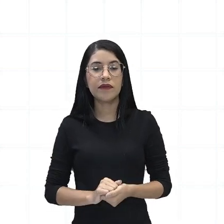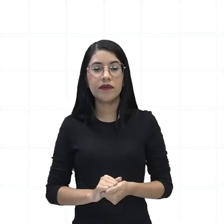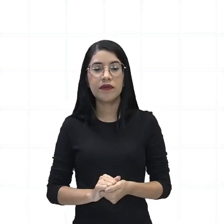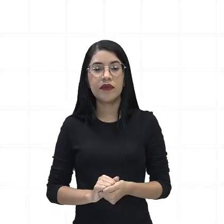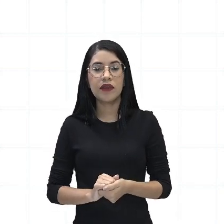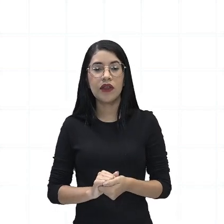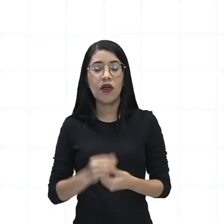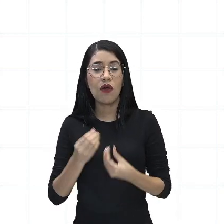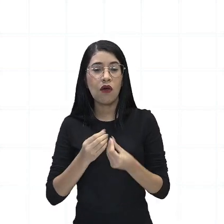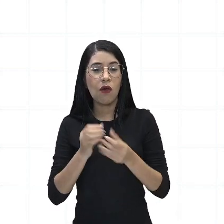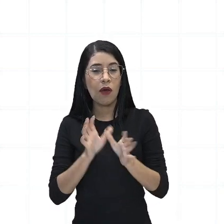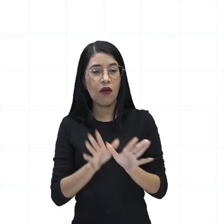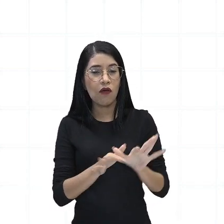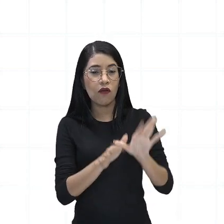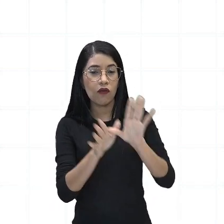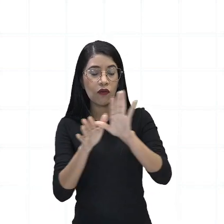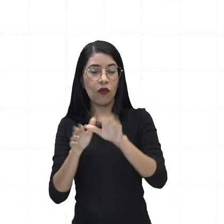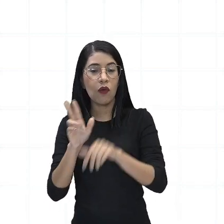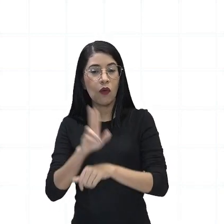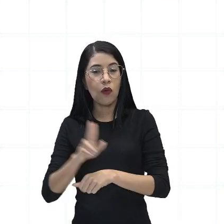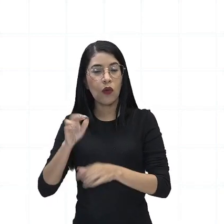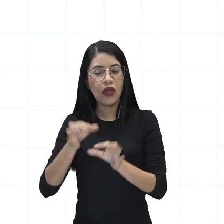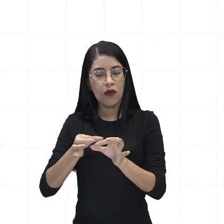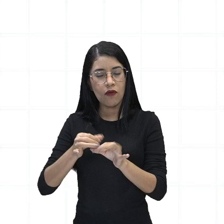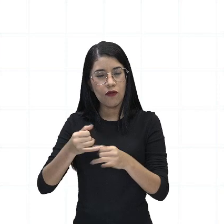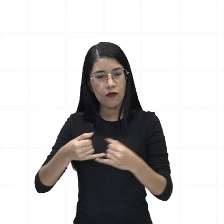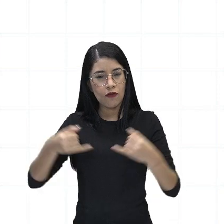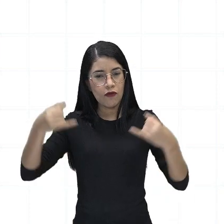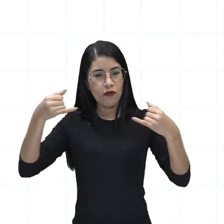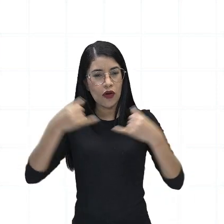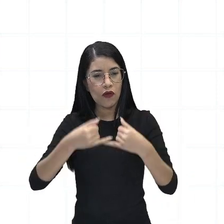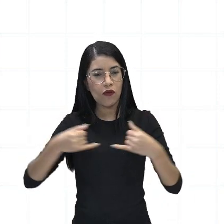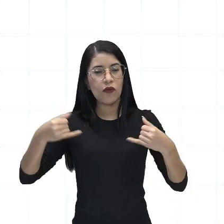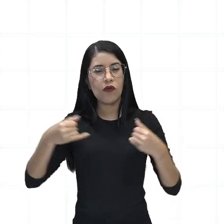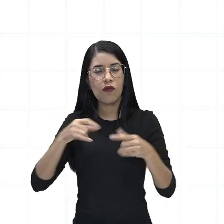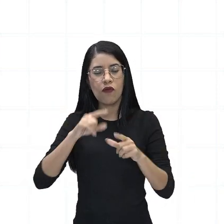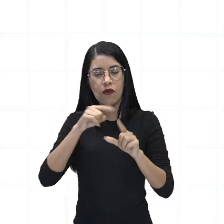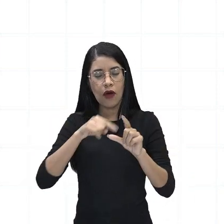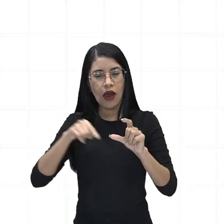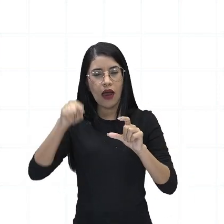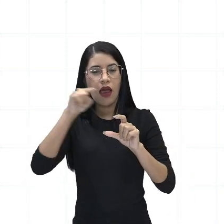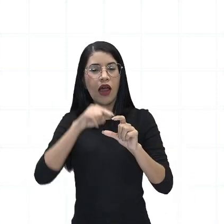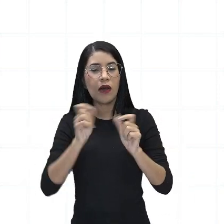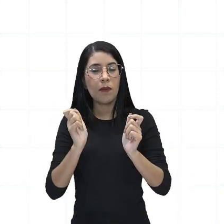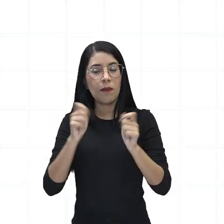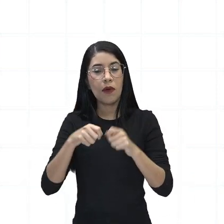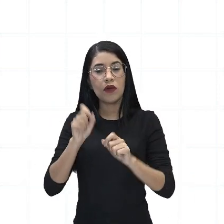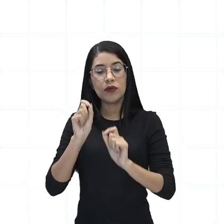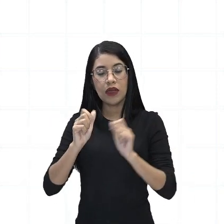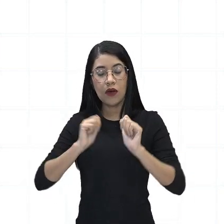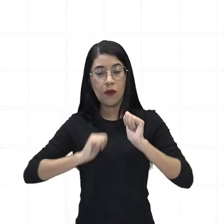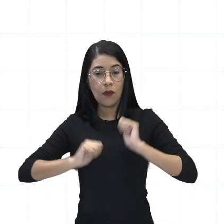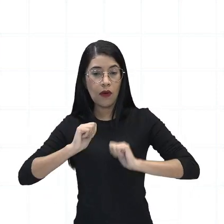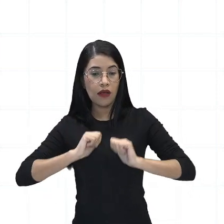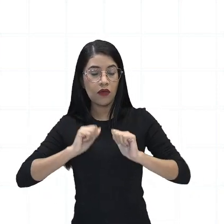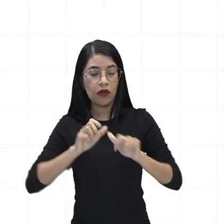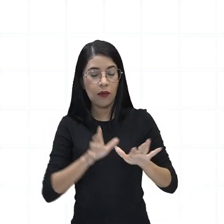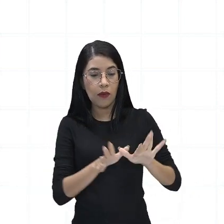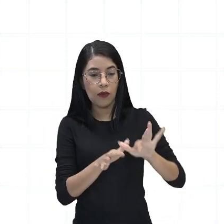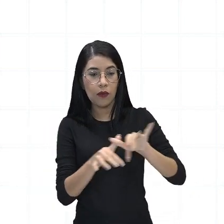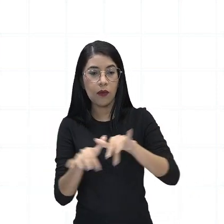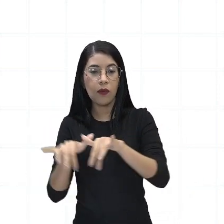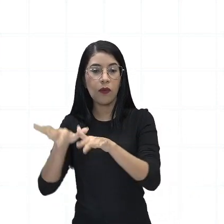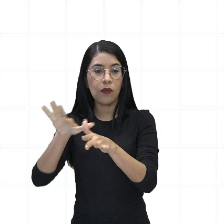de voo, uso de cabos, polias e arreios para permitir que os atores voem